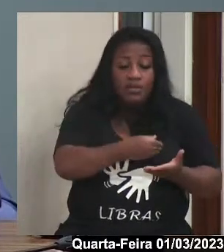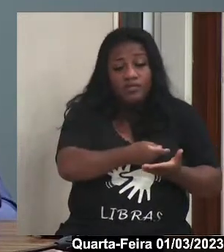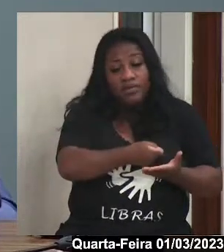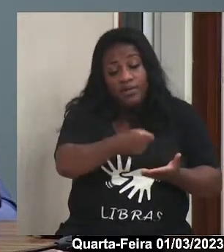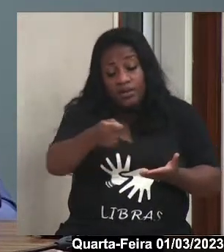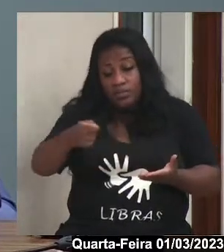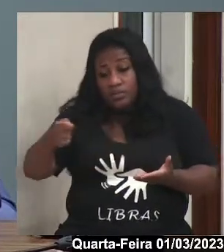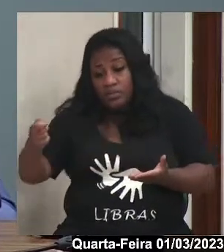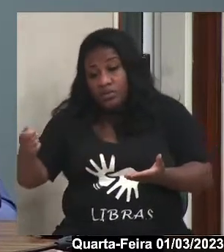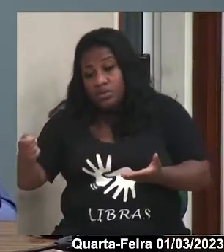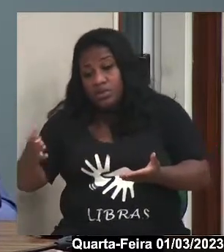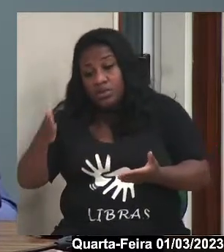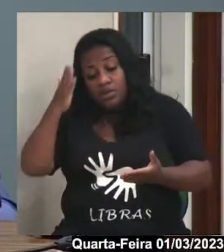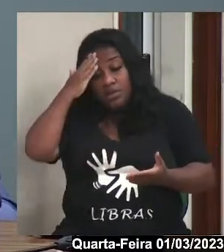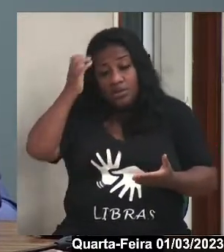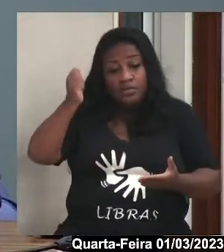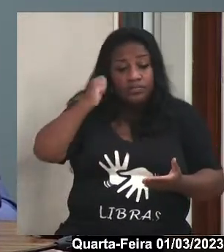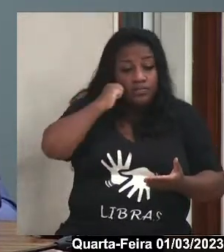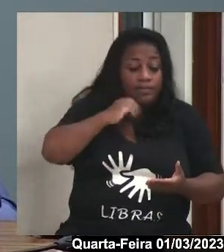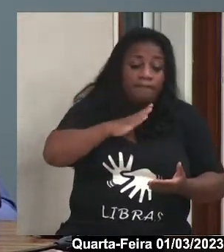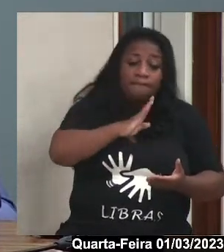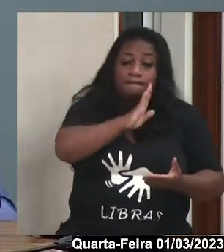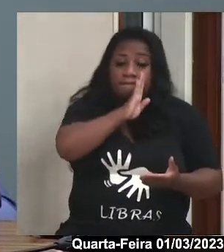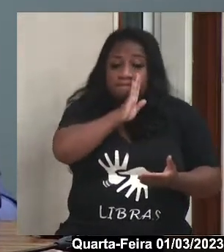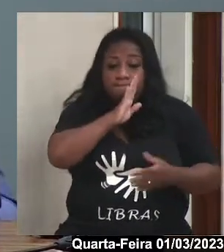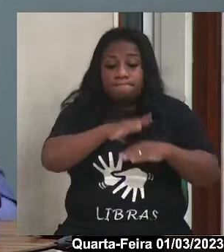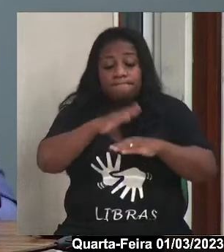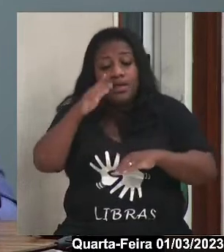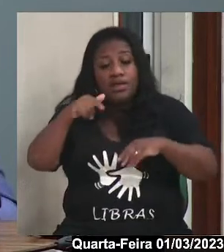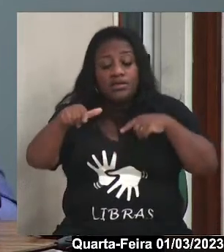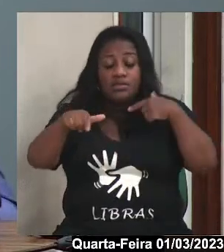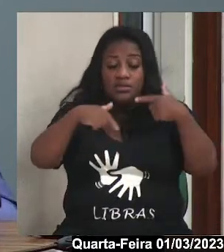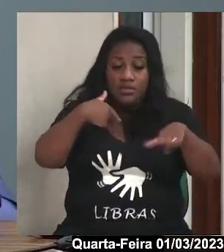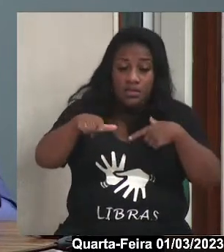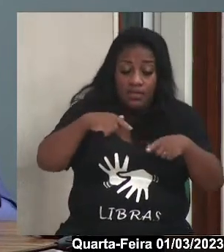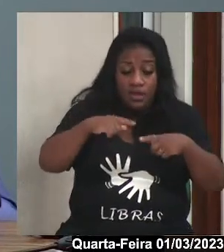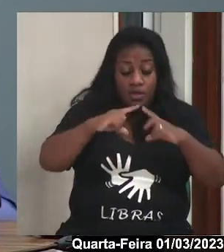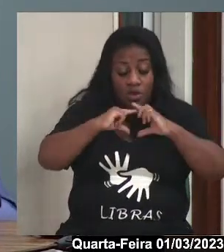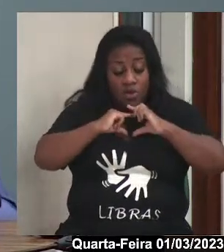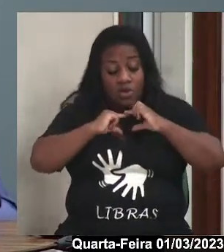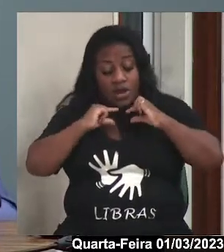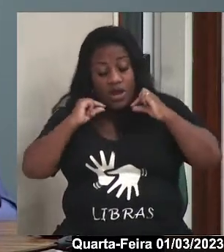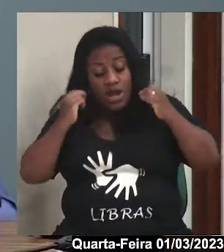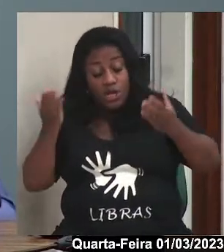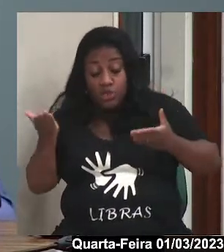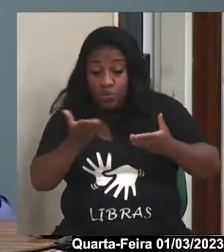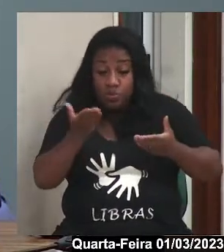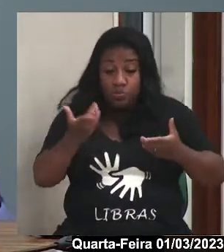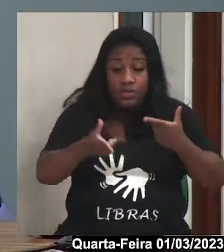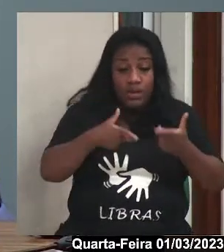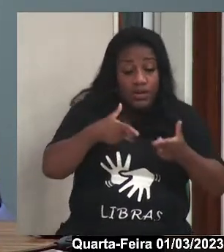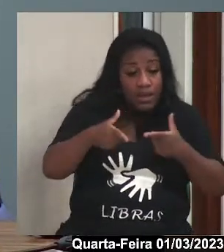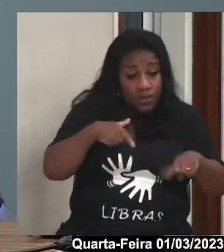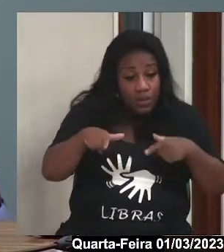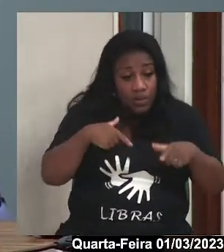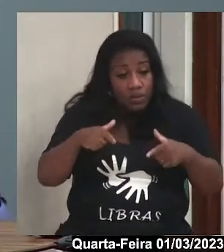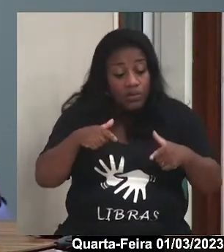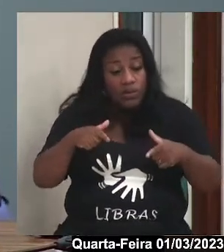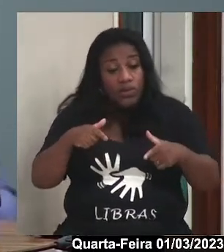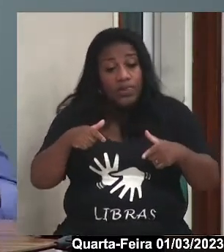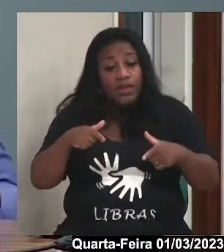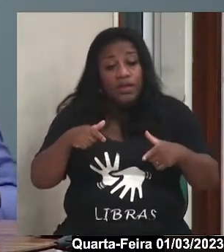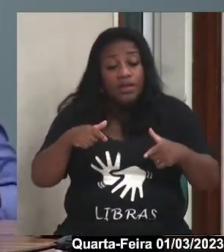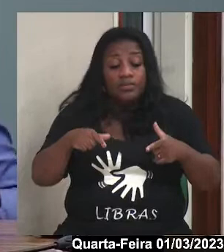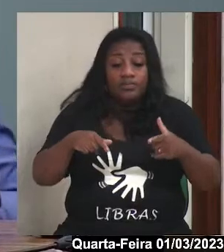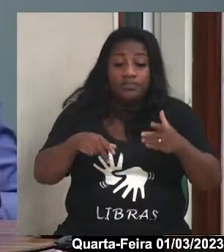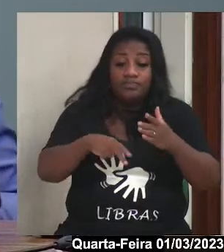em ver que aquele que vende gelo vendeu mais, o manobrista trabalhou, o garçom trabalhou. Ali, no mínimo, foram 500 empregos diretos gerados.